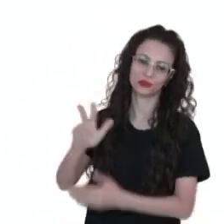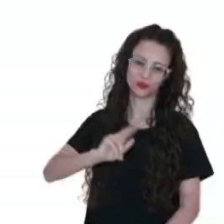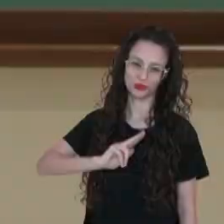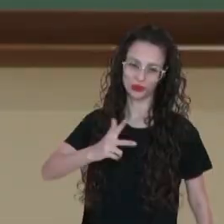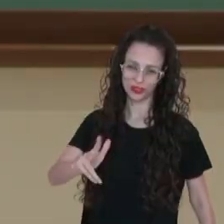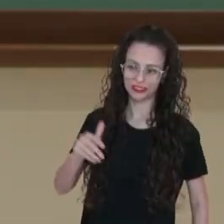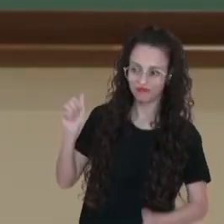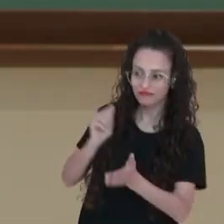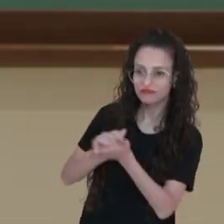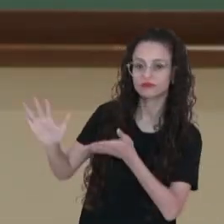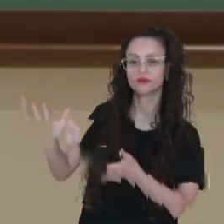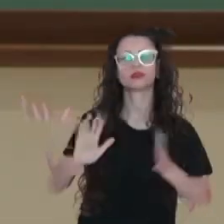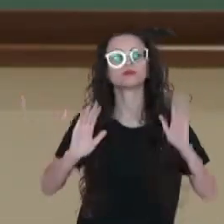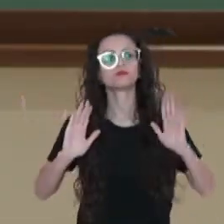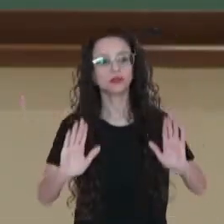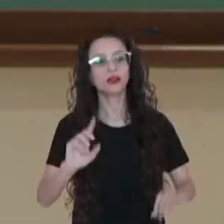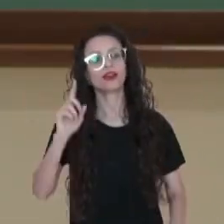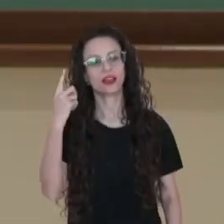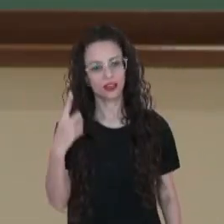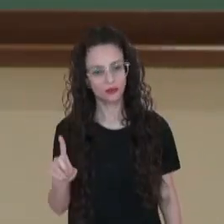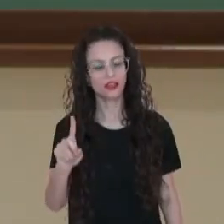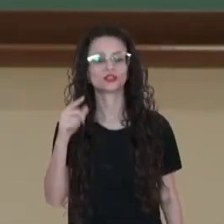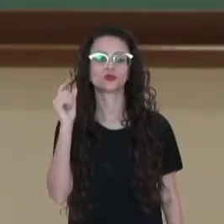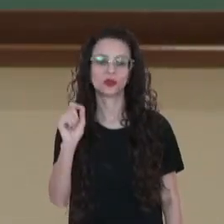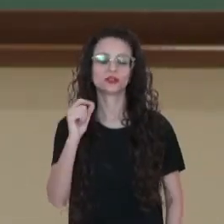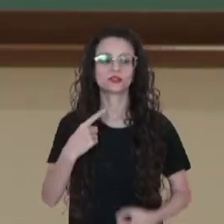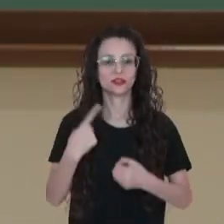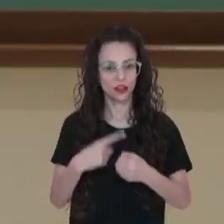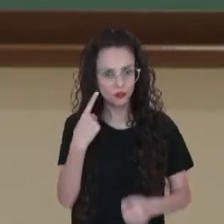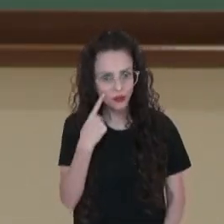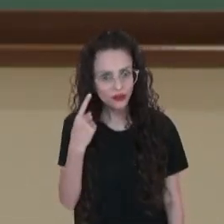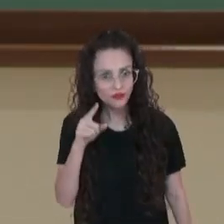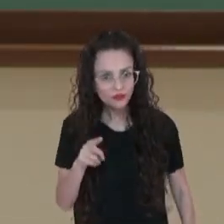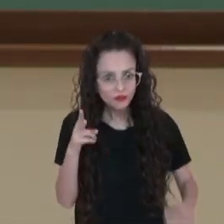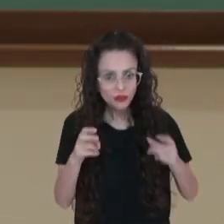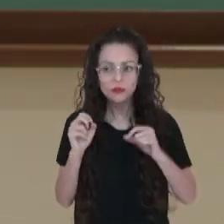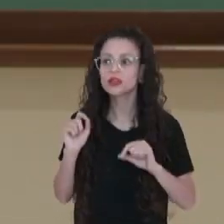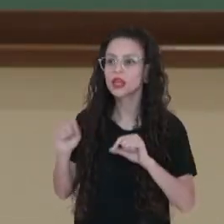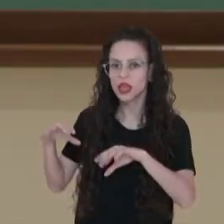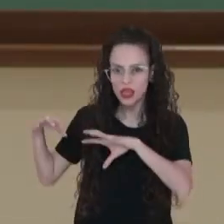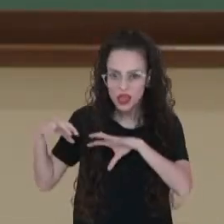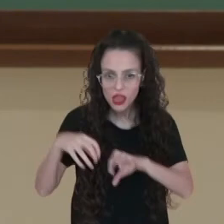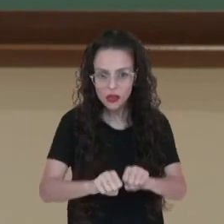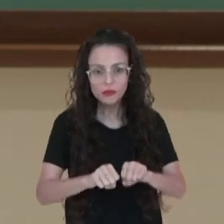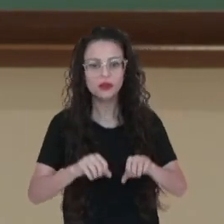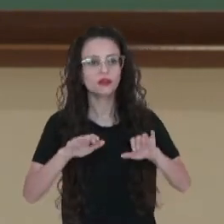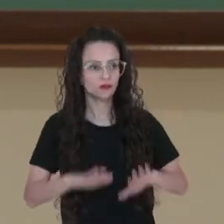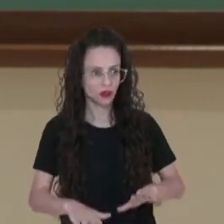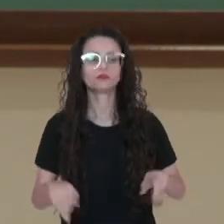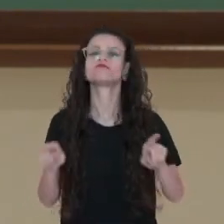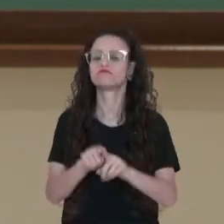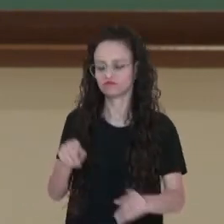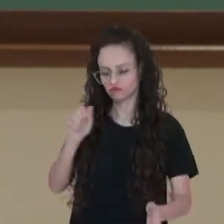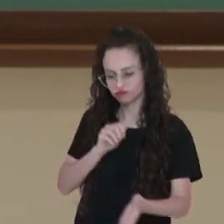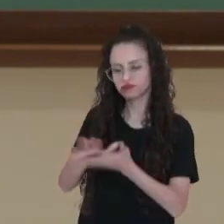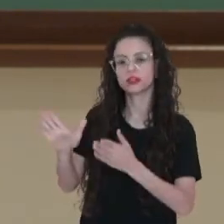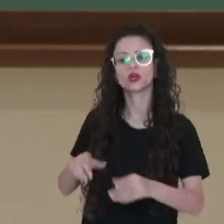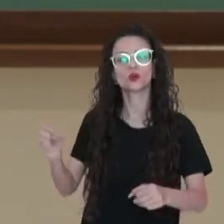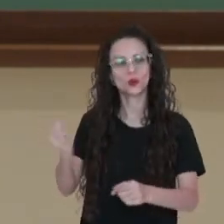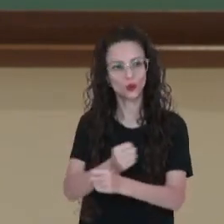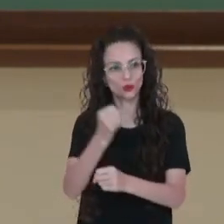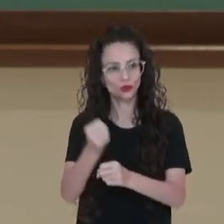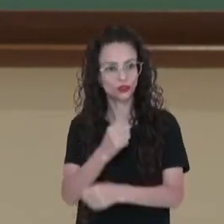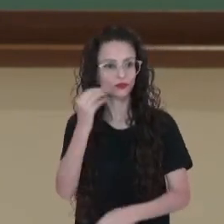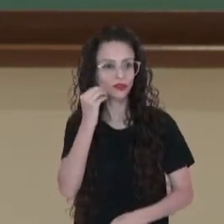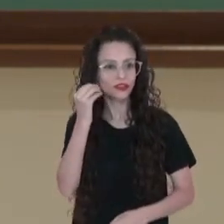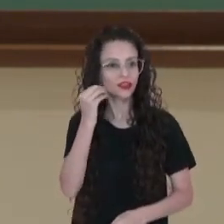portugueses e espanhóis. Mais uma cidade e mais um forte. Perceba que aqueles que invadiam e ficavam algum tempo também construíam forte para